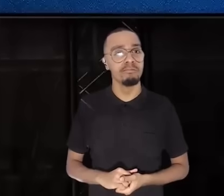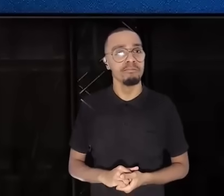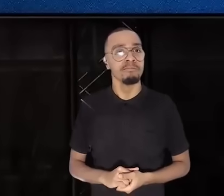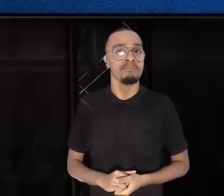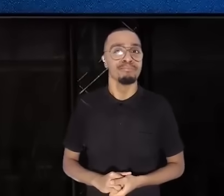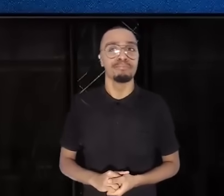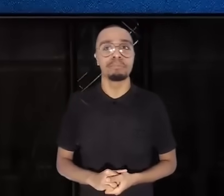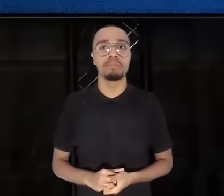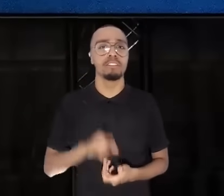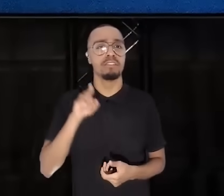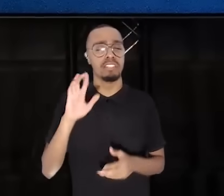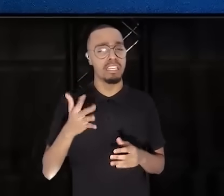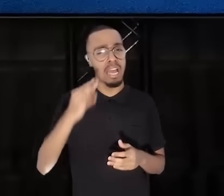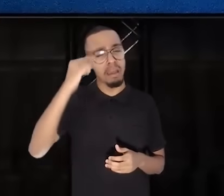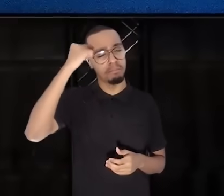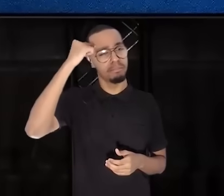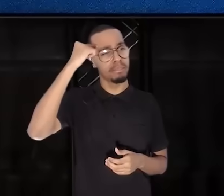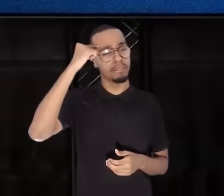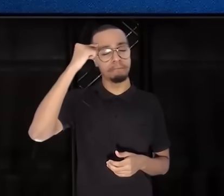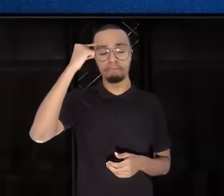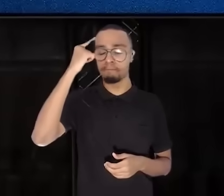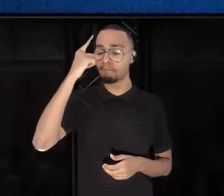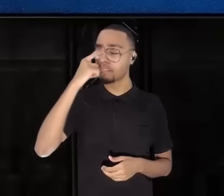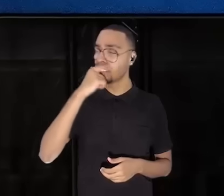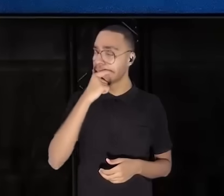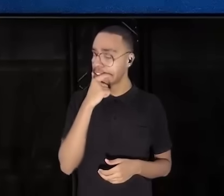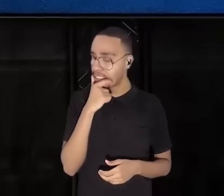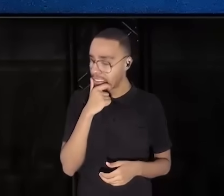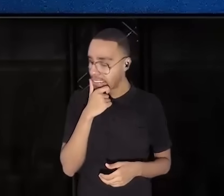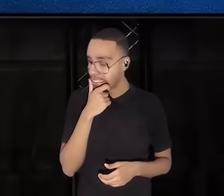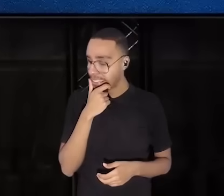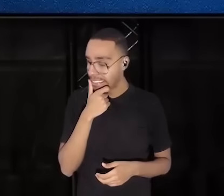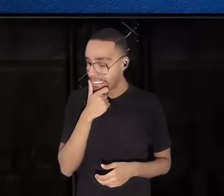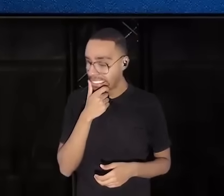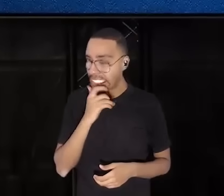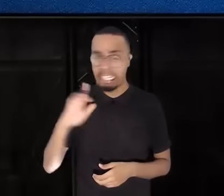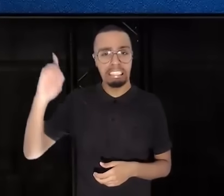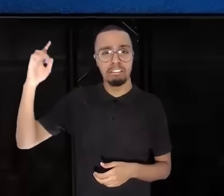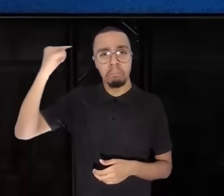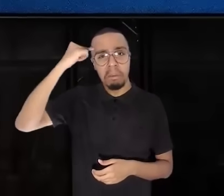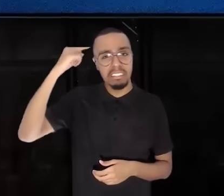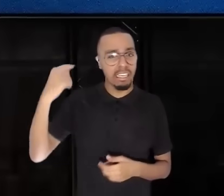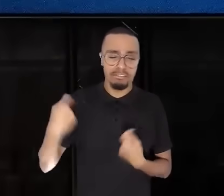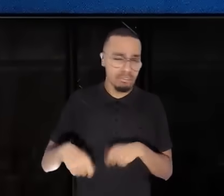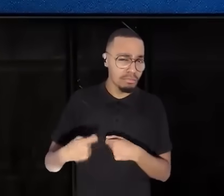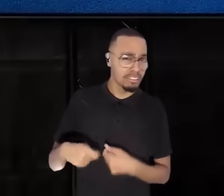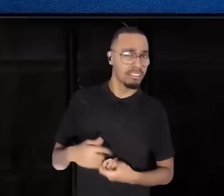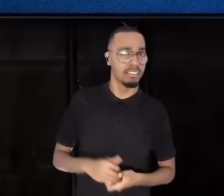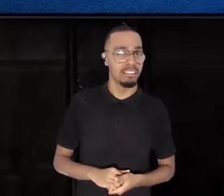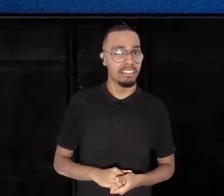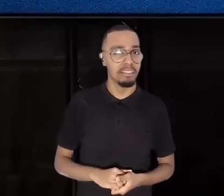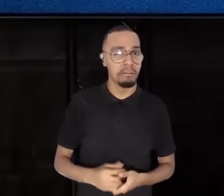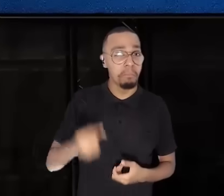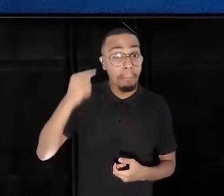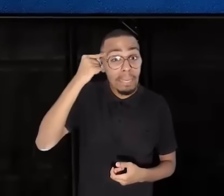E você já parou para pensar que Deus nunca precisou parar para pensar?